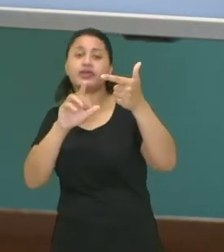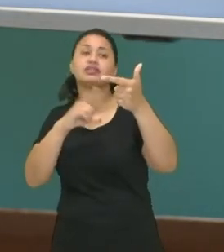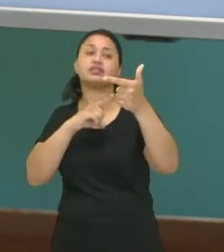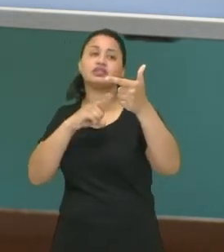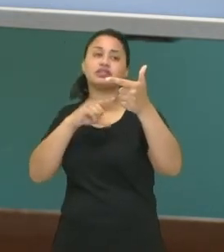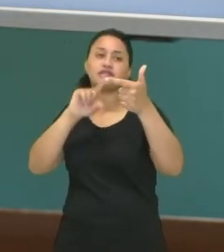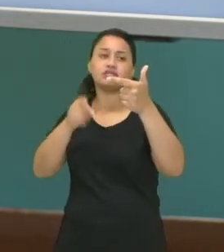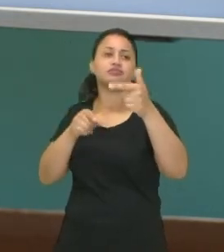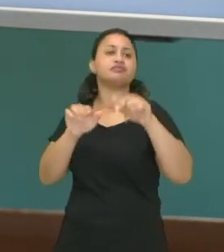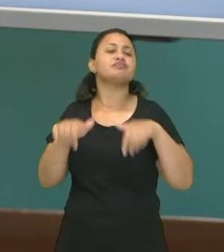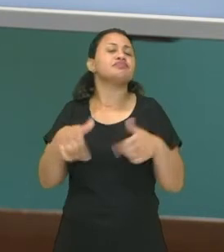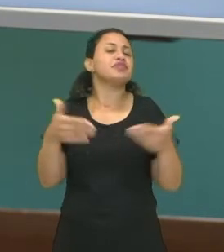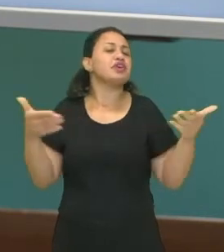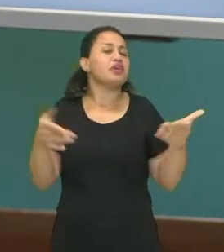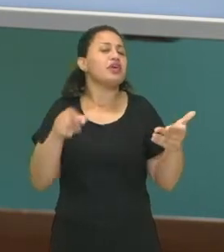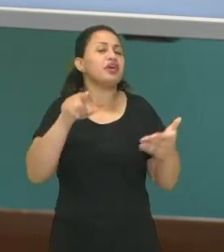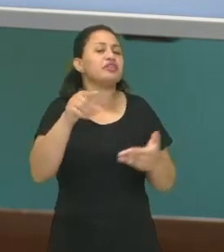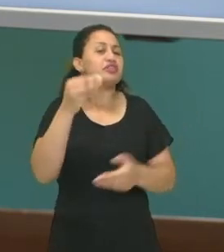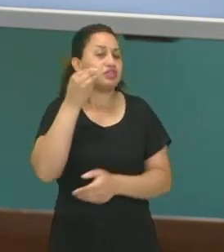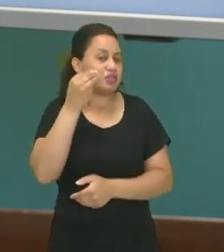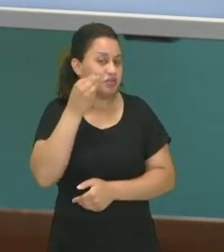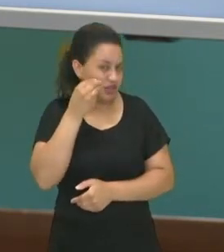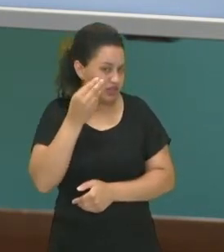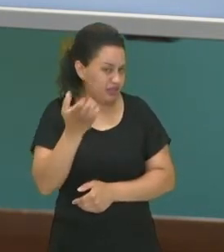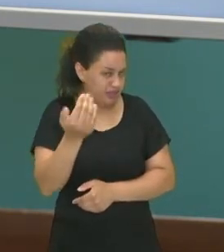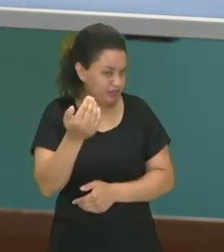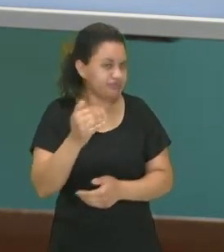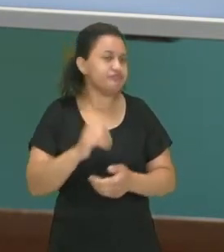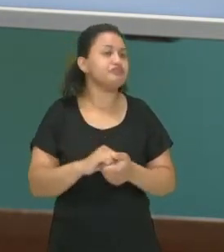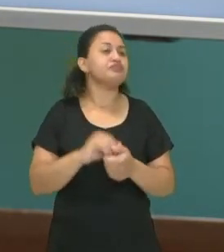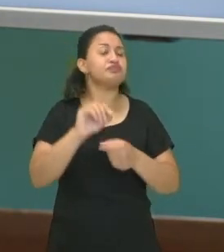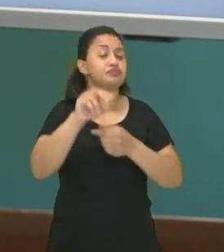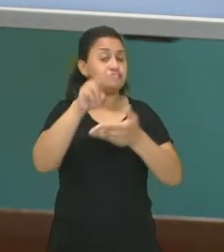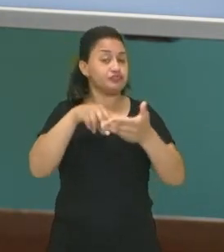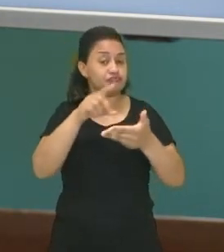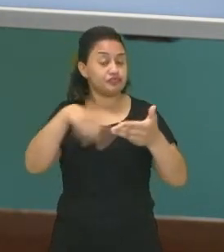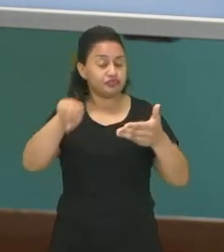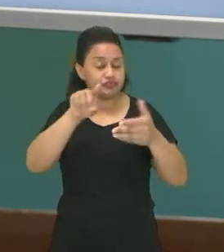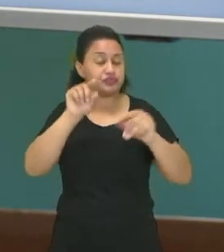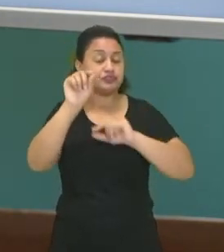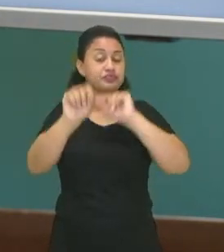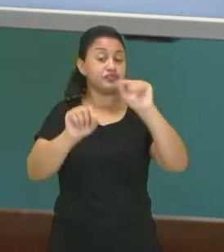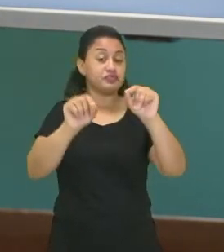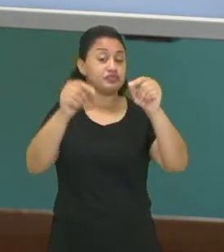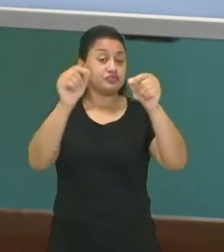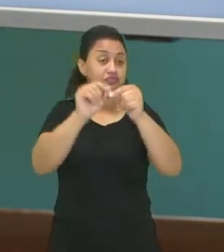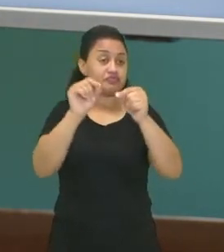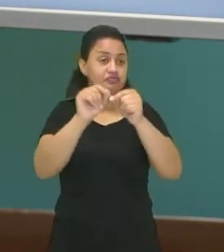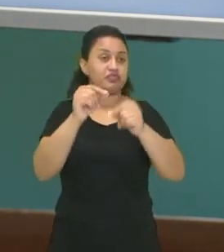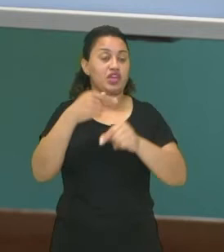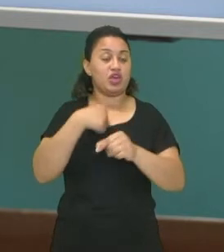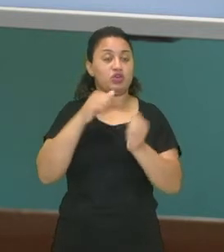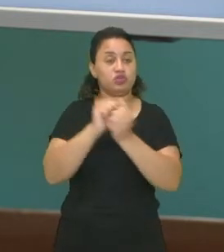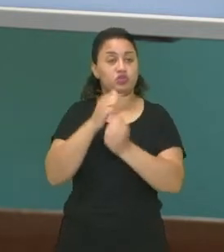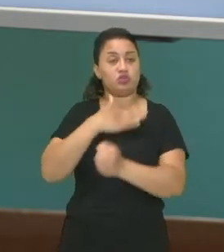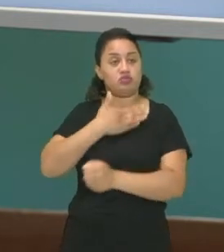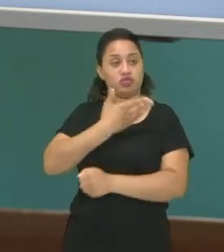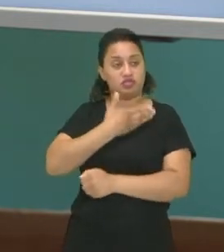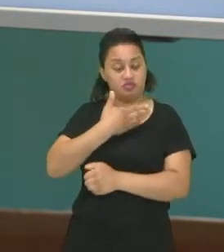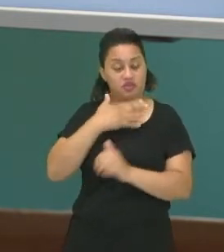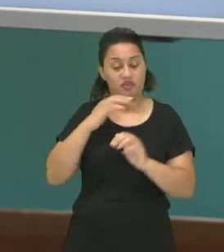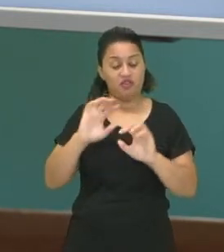joia. Que tal você agora tentar um pouquinho? Vamos lá? Vou ler aqui o enunciado para vocês, ó. Eu e meus amigos fomos comemorar